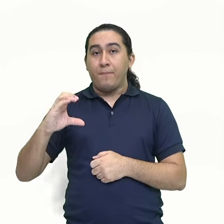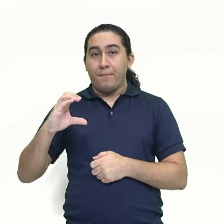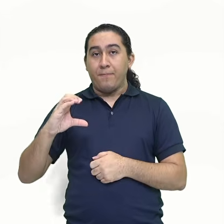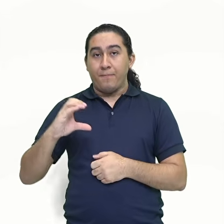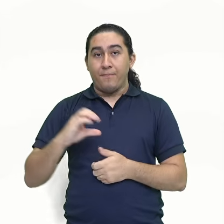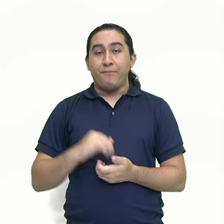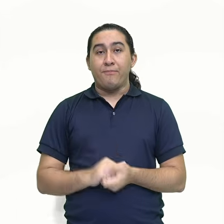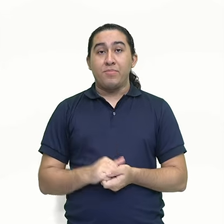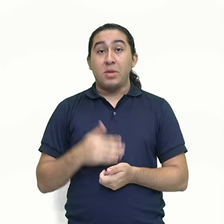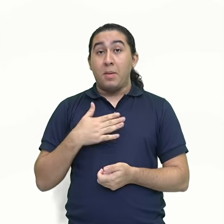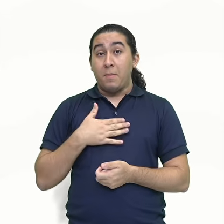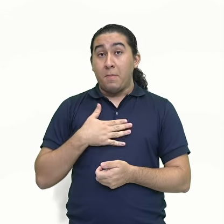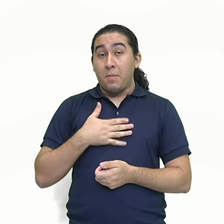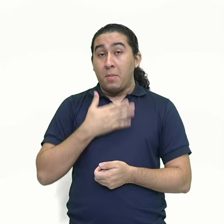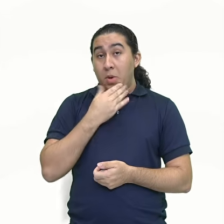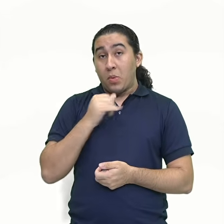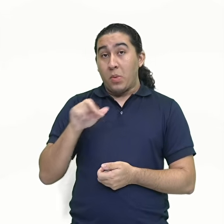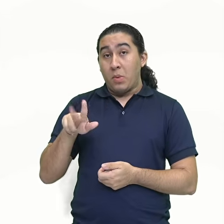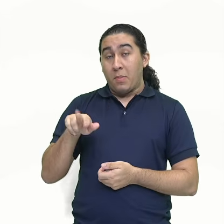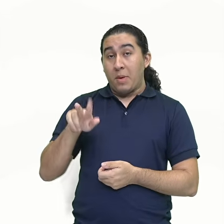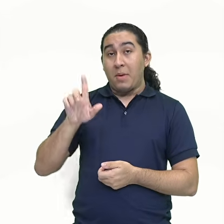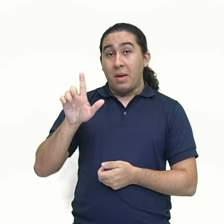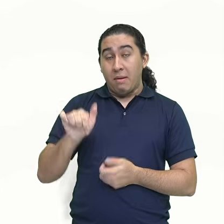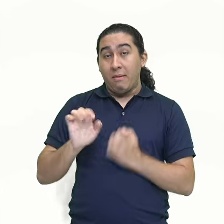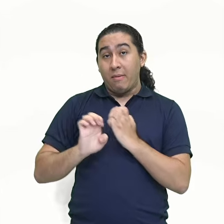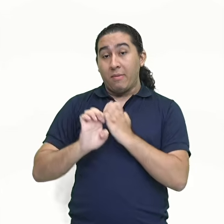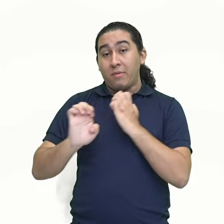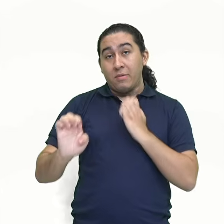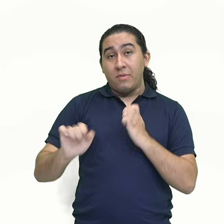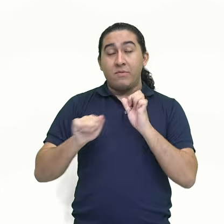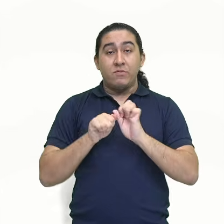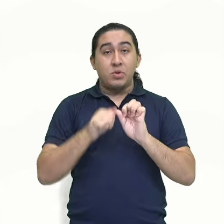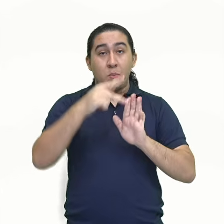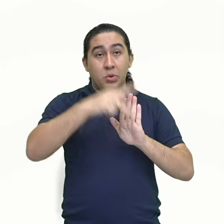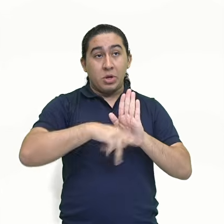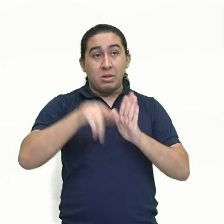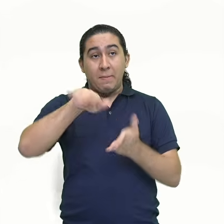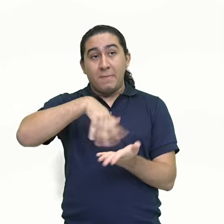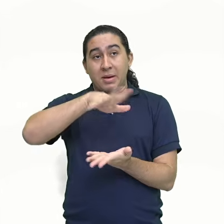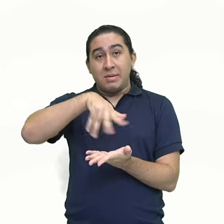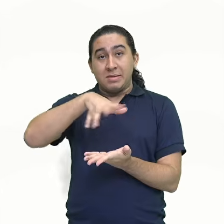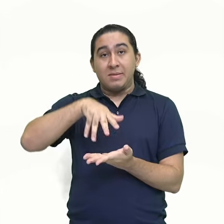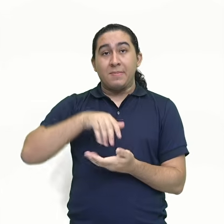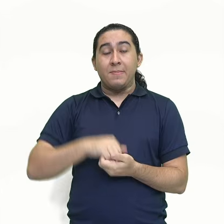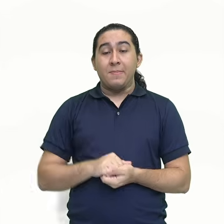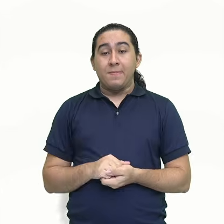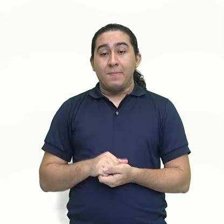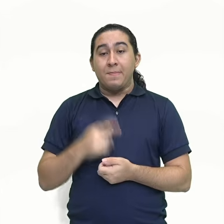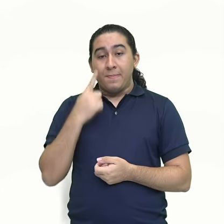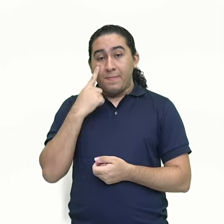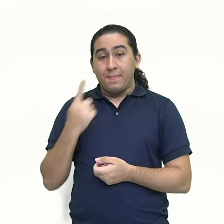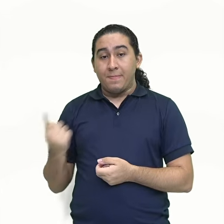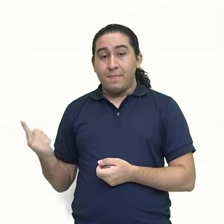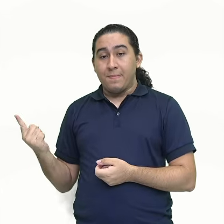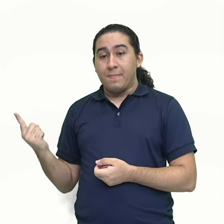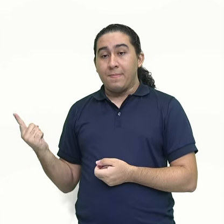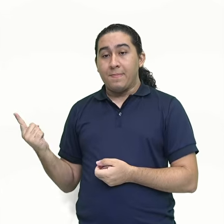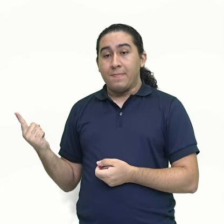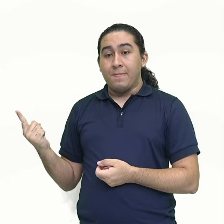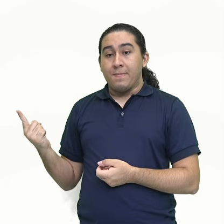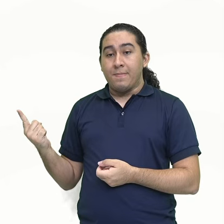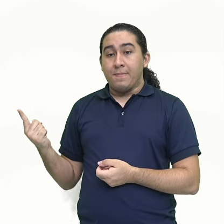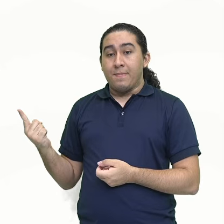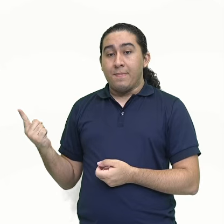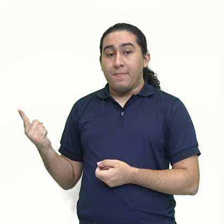é arquiteto, fez o projeto desta praça. Meu irmão fez o